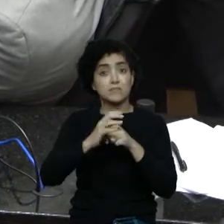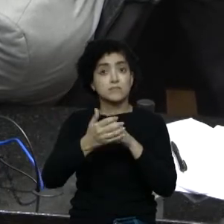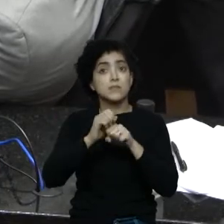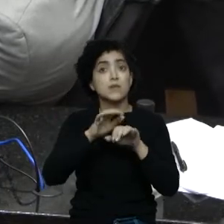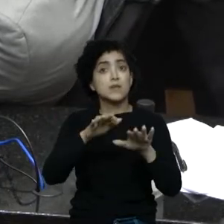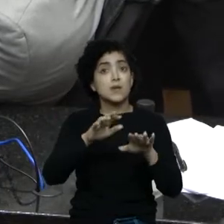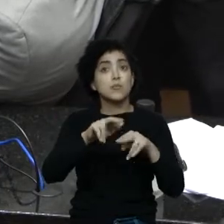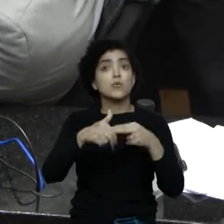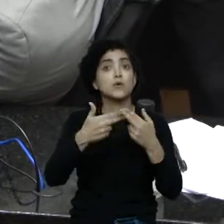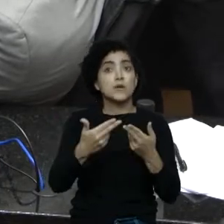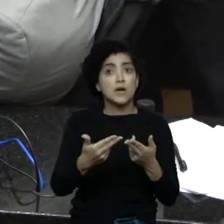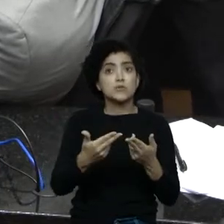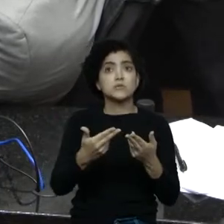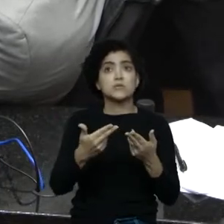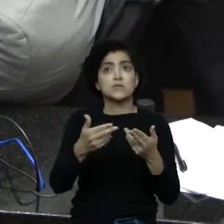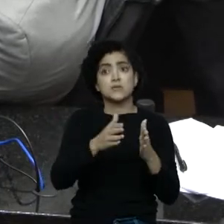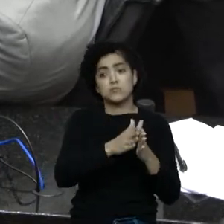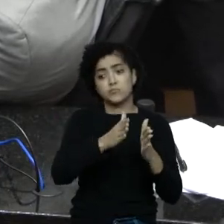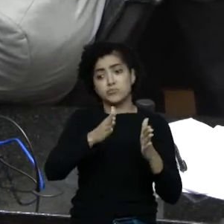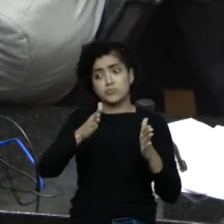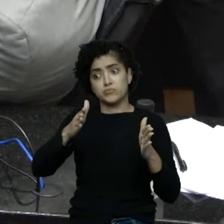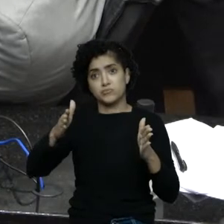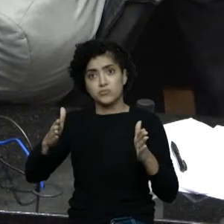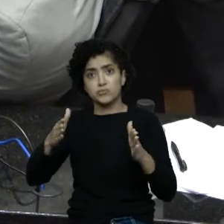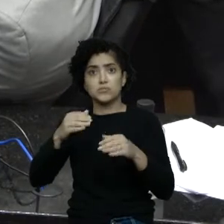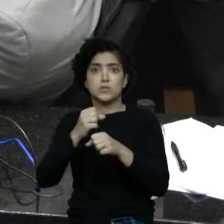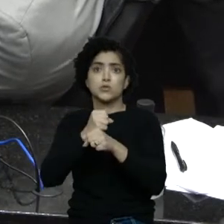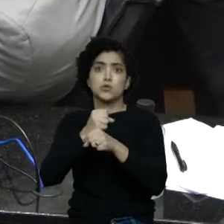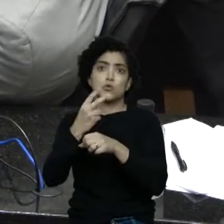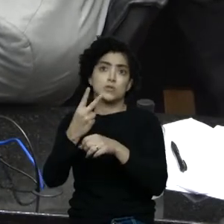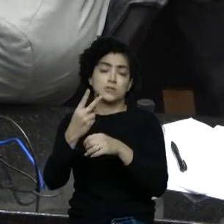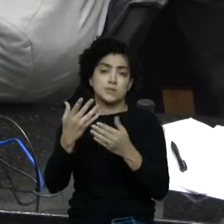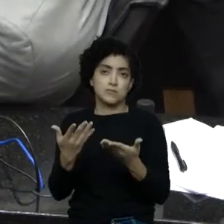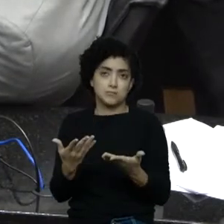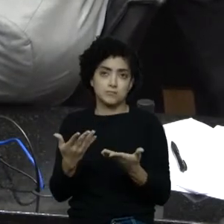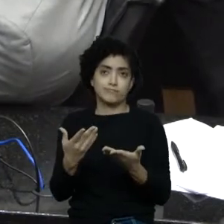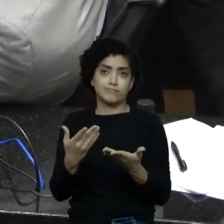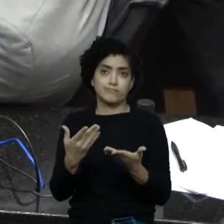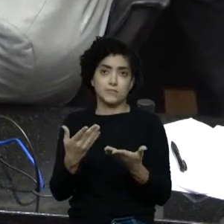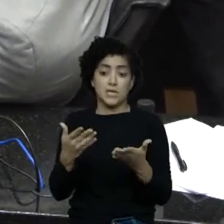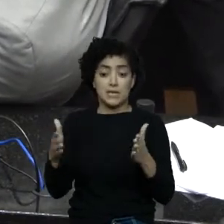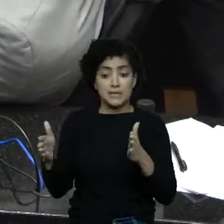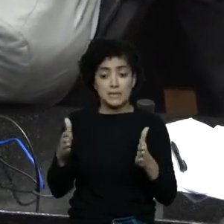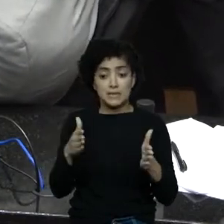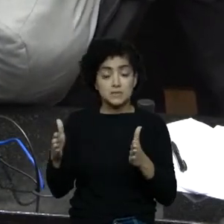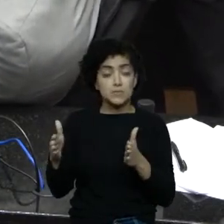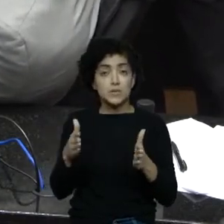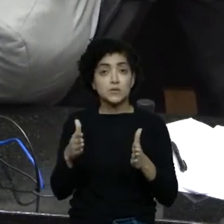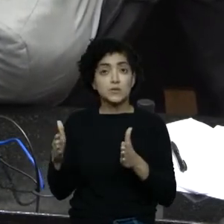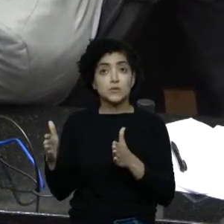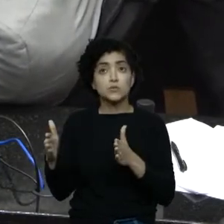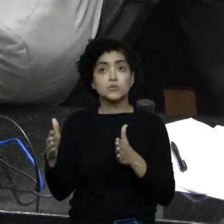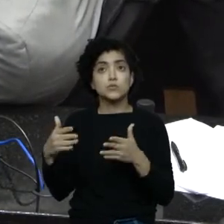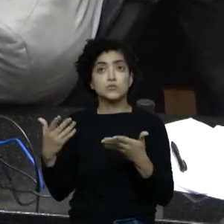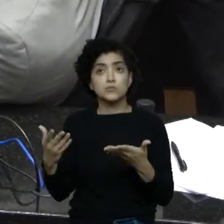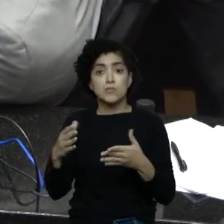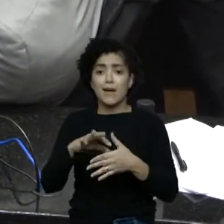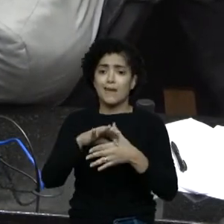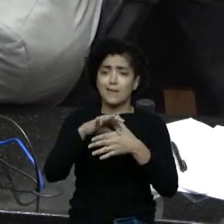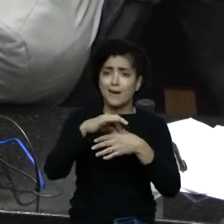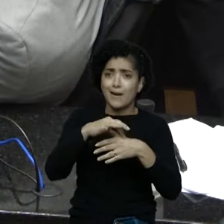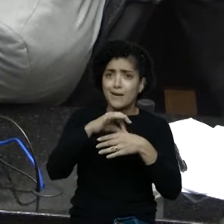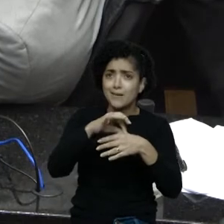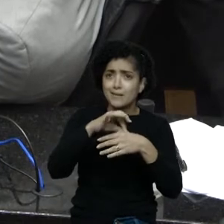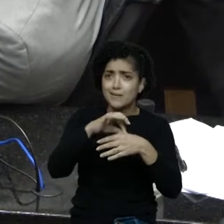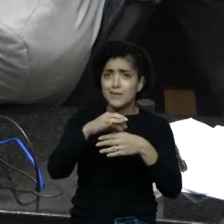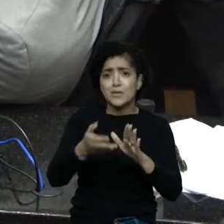pandemia se Estendeu por praticamente dois anos e nesse período a carne subiu quarenta